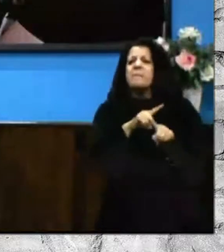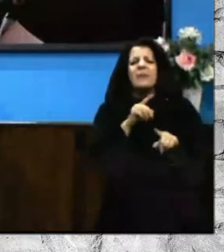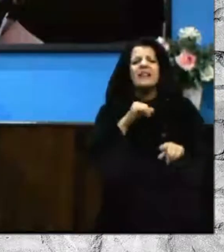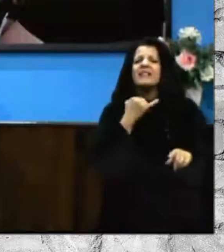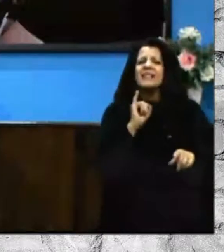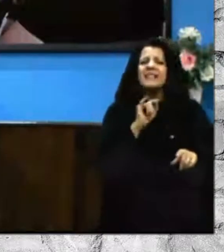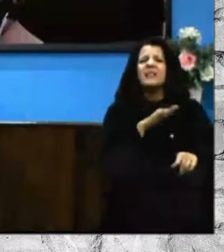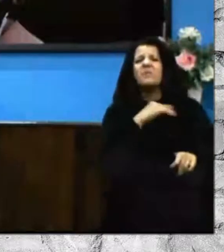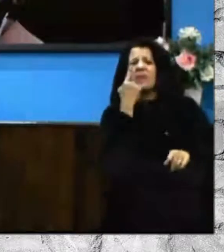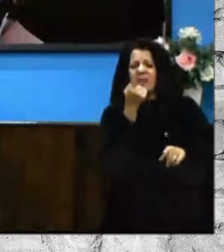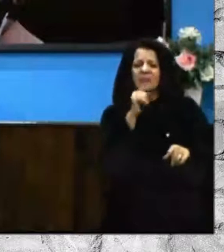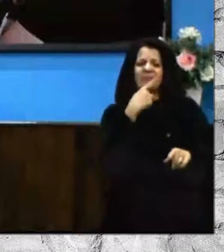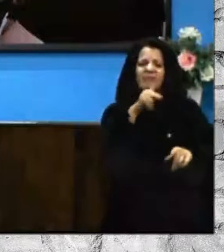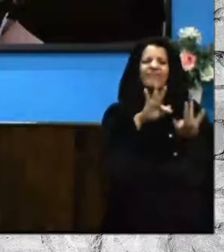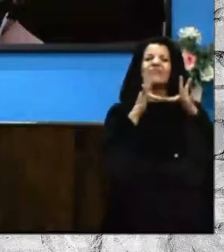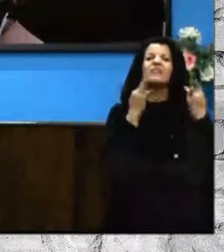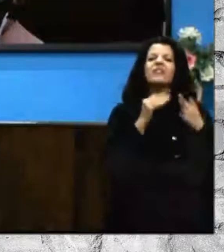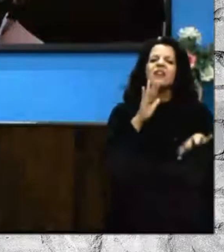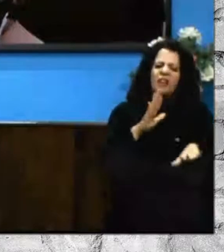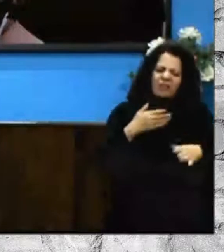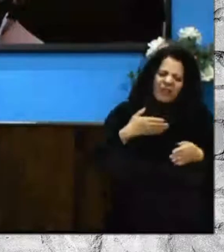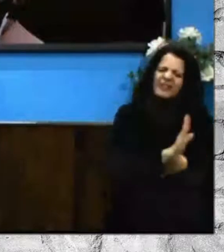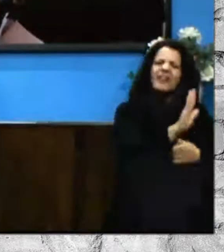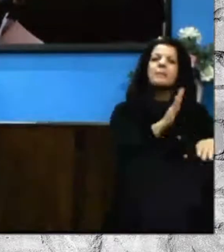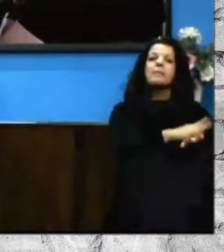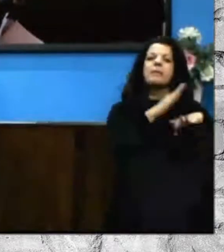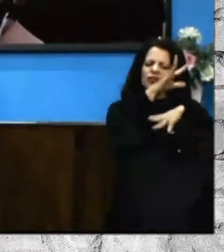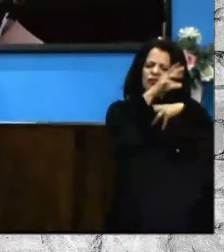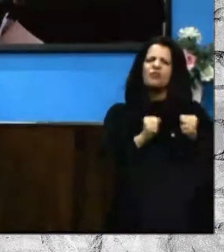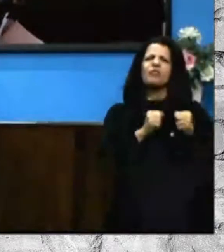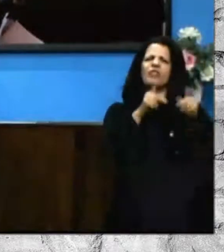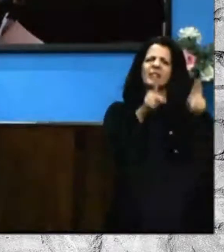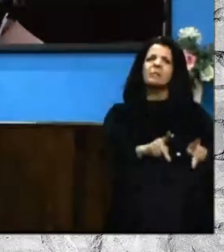sairá melhor e mais forte diante do Senhor Deus.